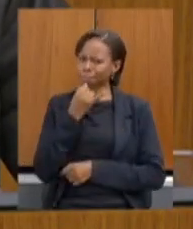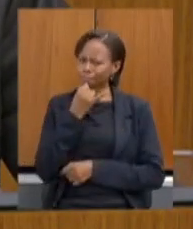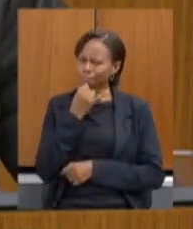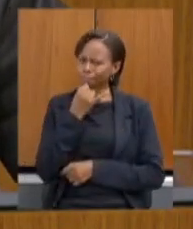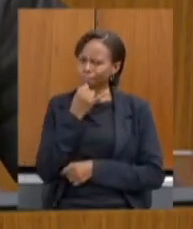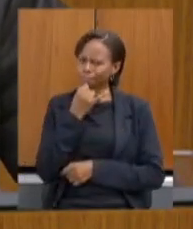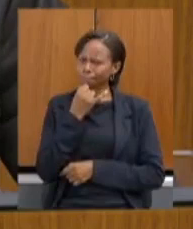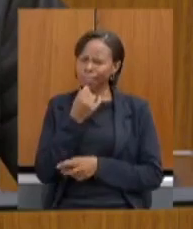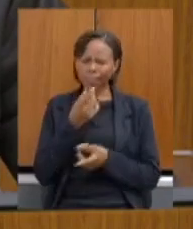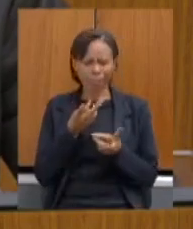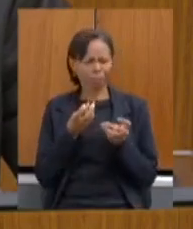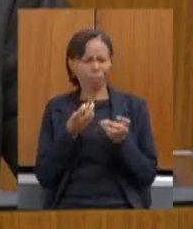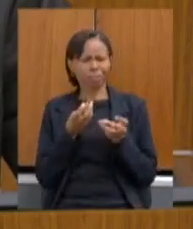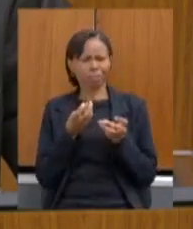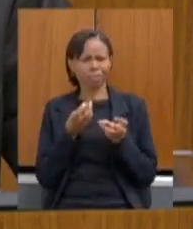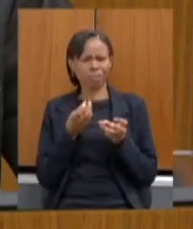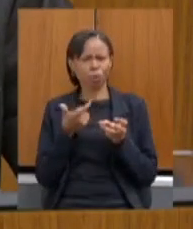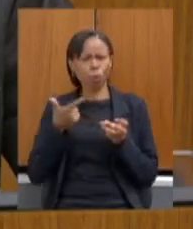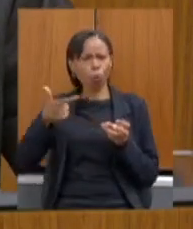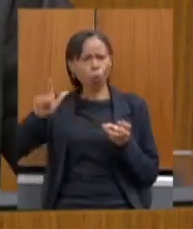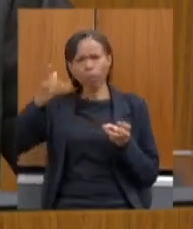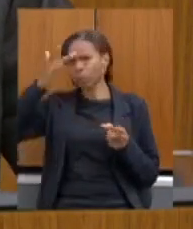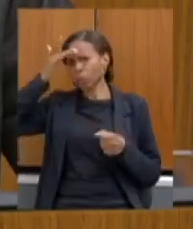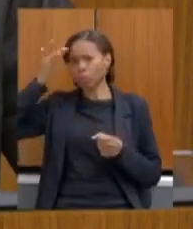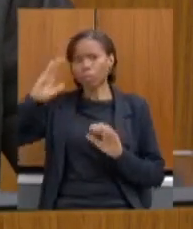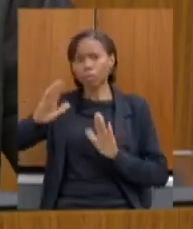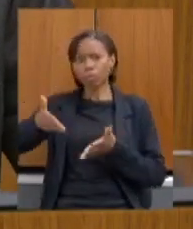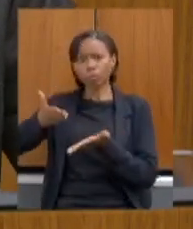os demais excedentes não serão convocados.